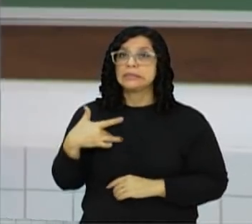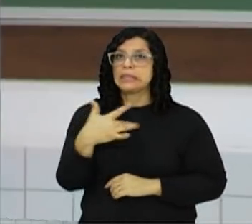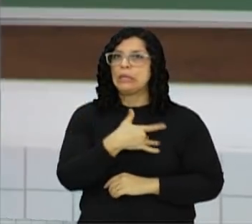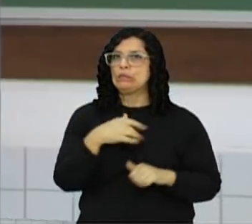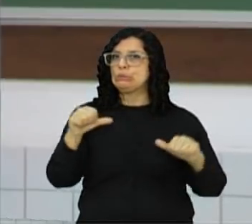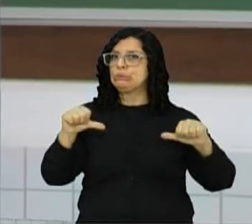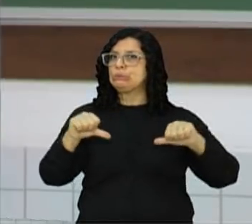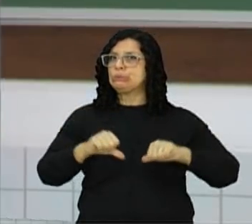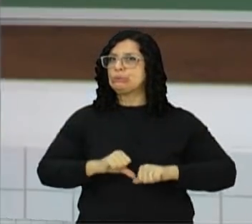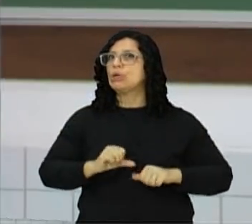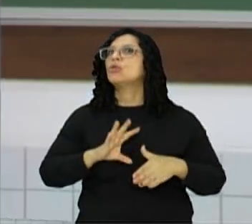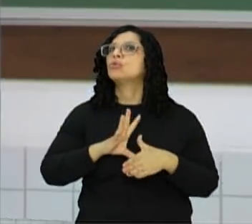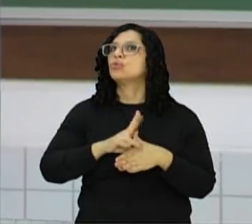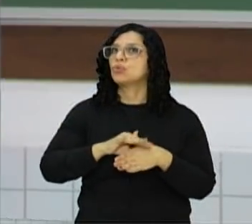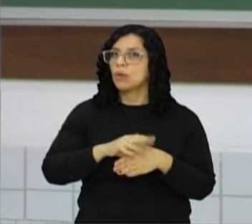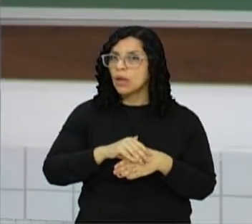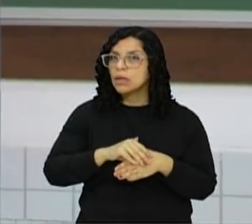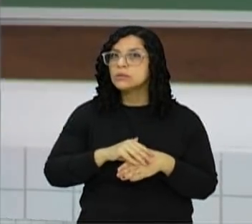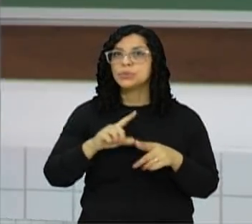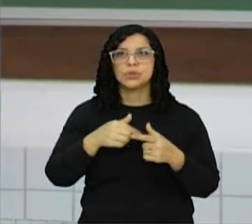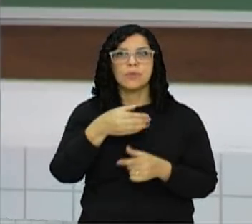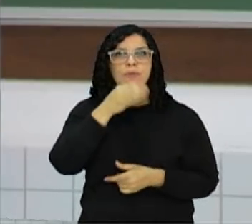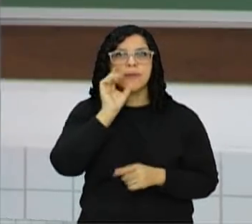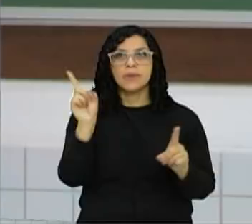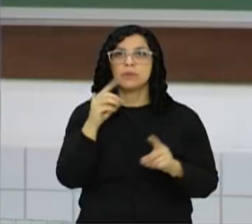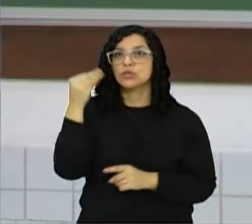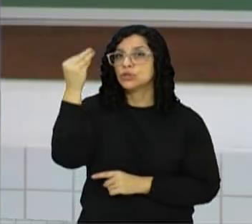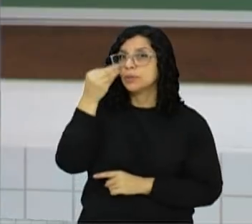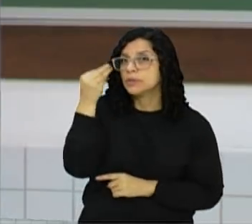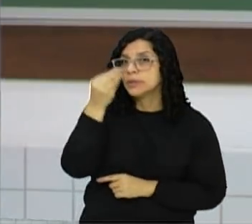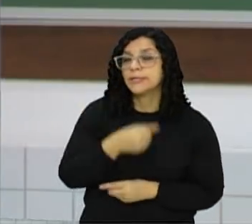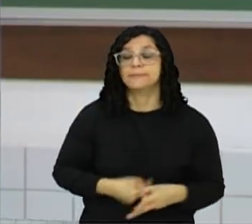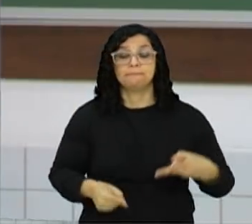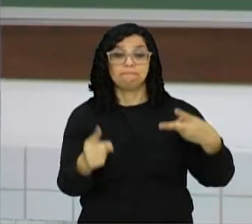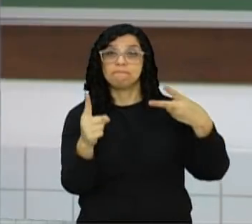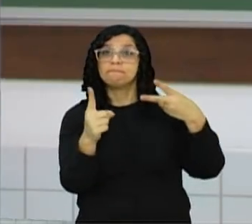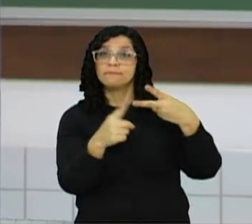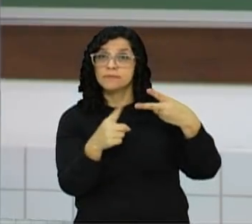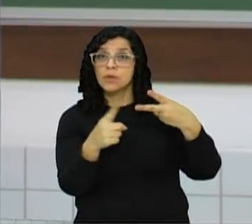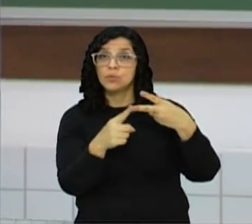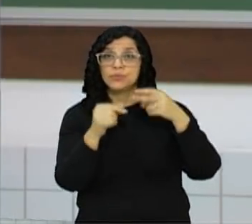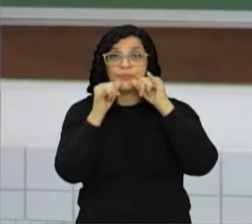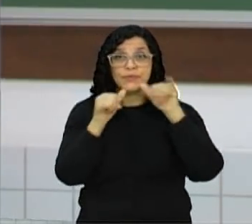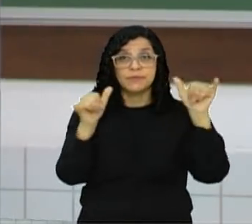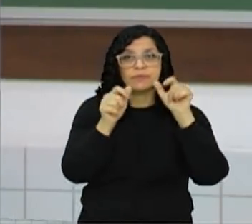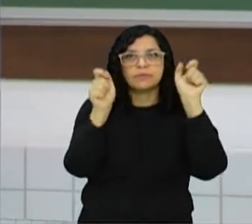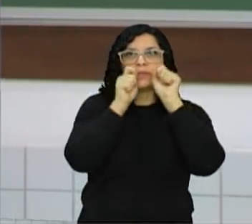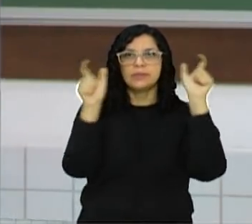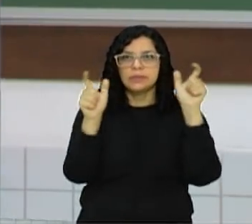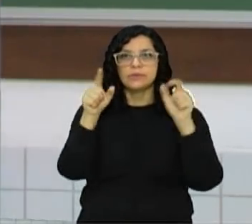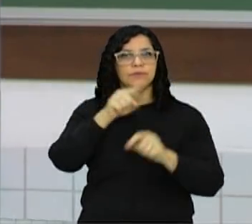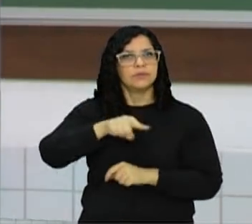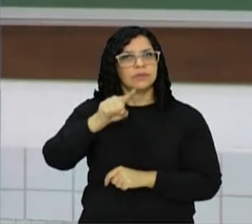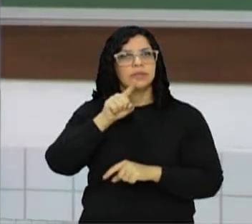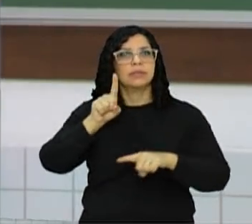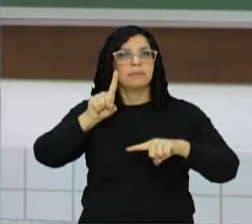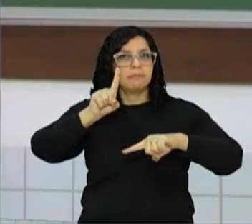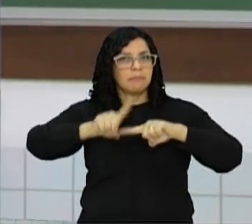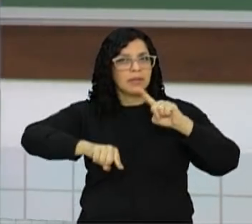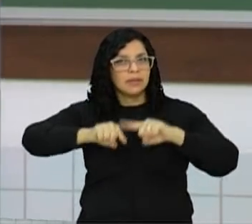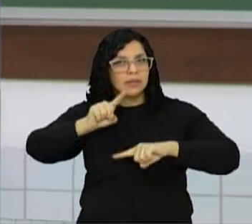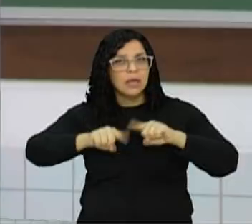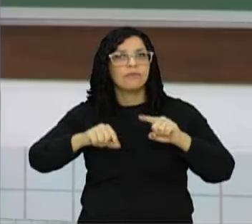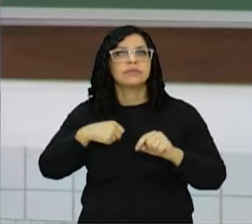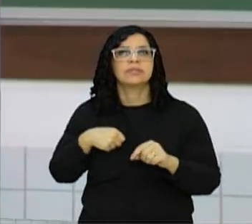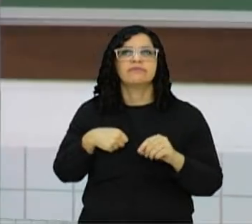deixar doente. Então não beba, é só uma experiência. Um outro alerta que eu vou passar para vocês é: qualquer material que